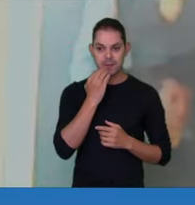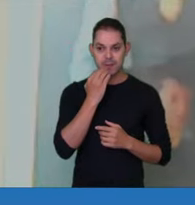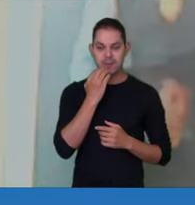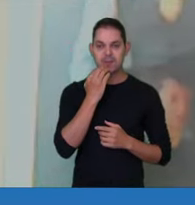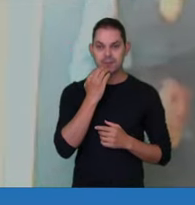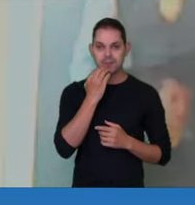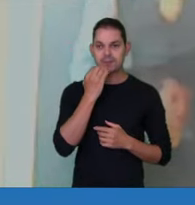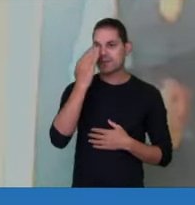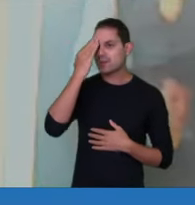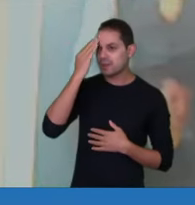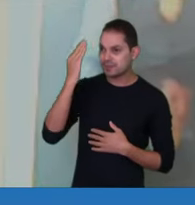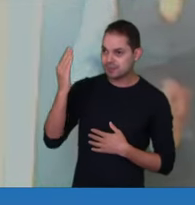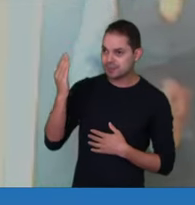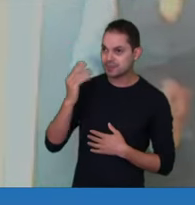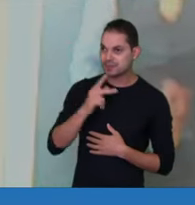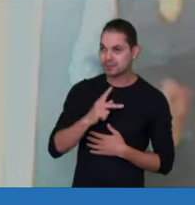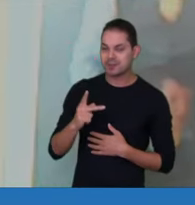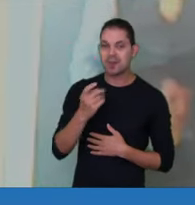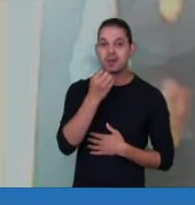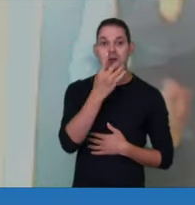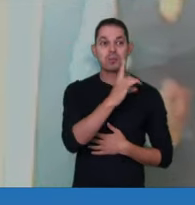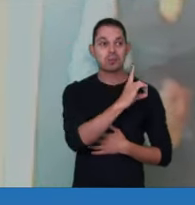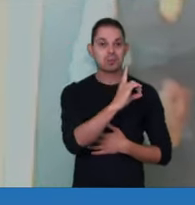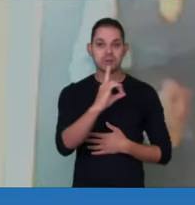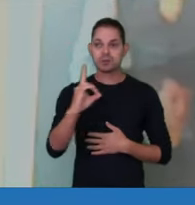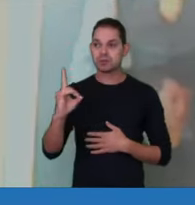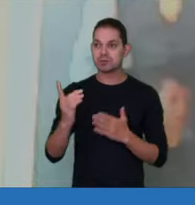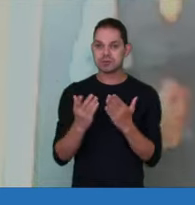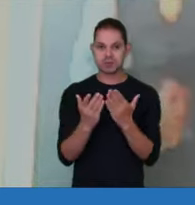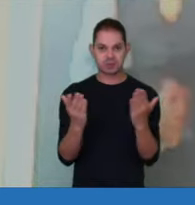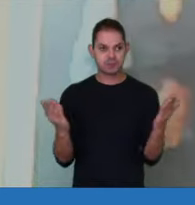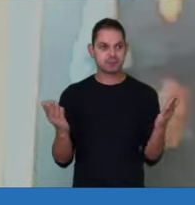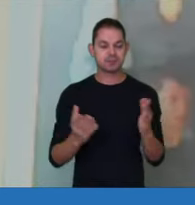Obrigada, Thalia. Bom dia a todos, a todas.